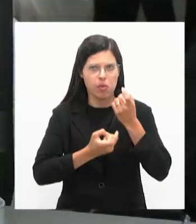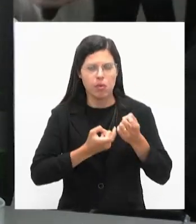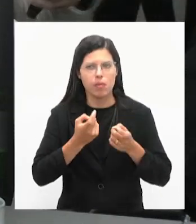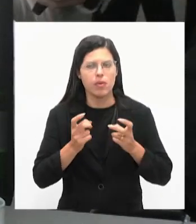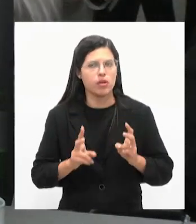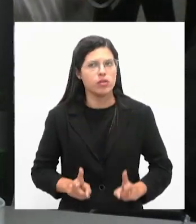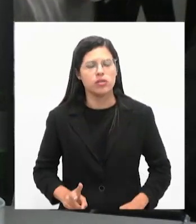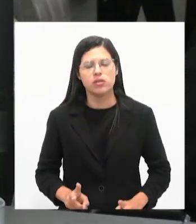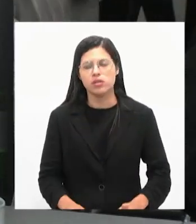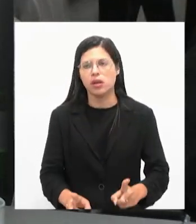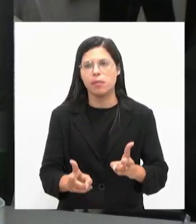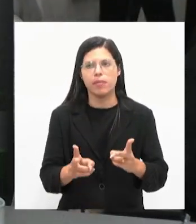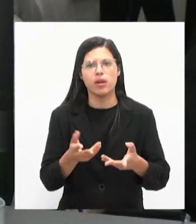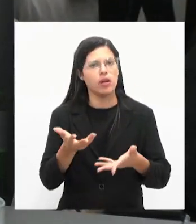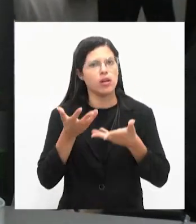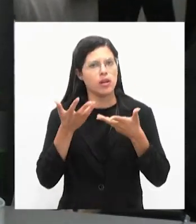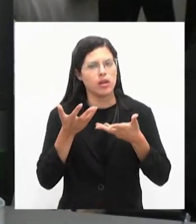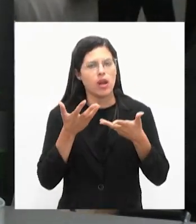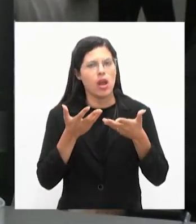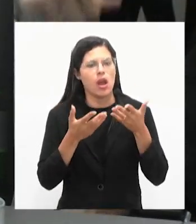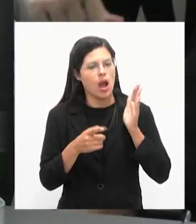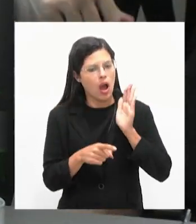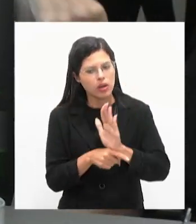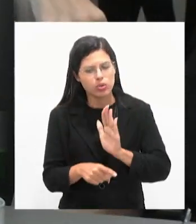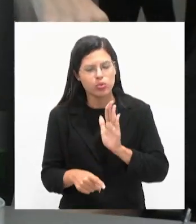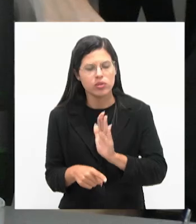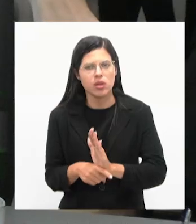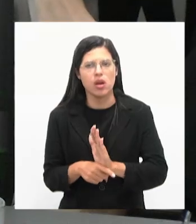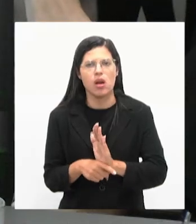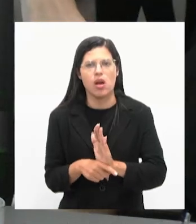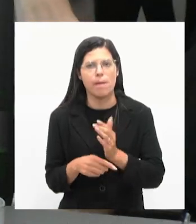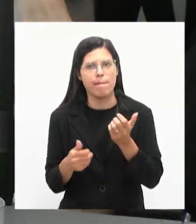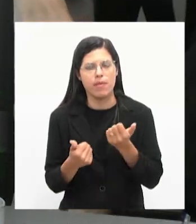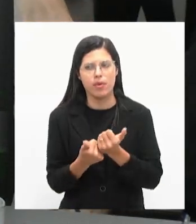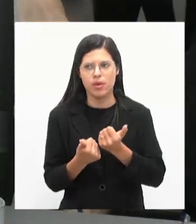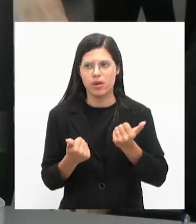sempre em ajudar, em colaborar